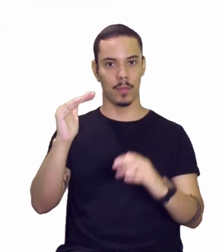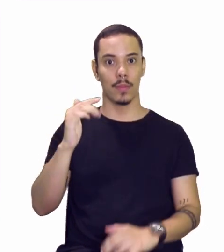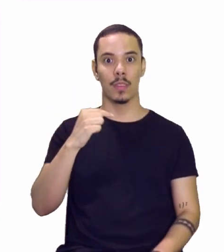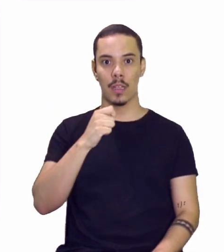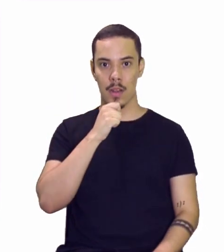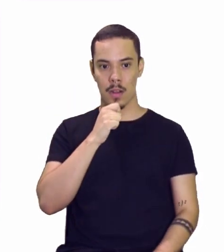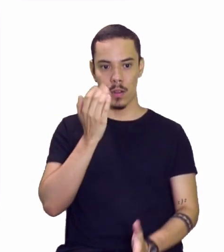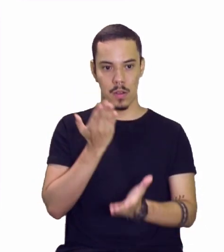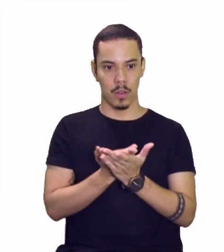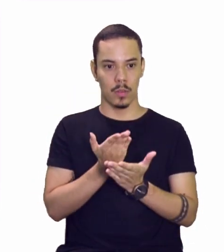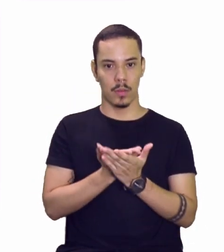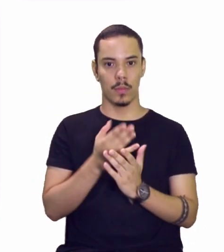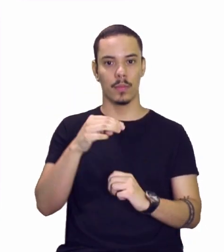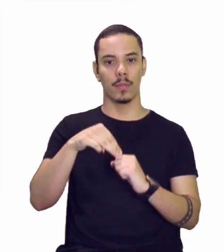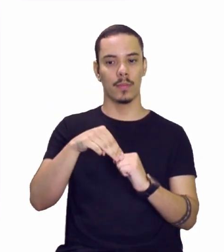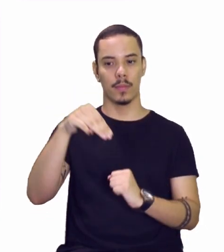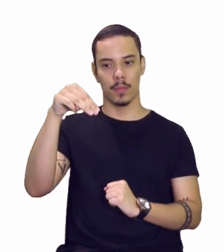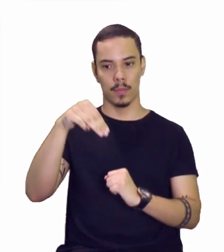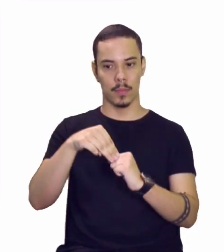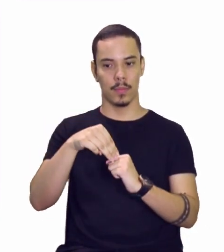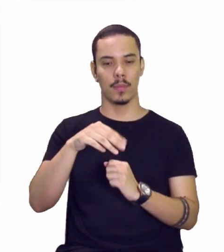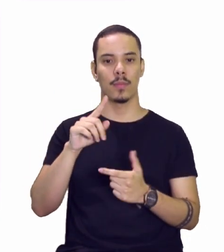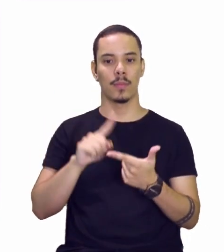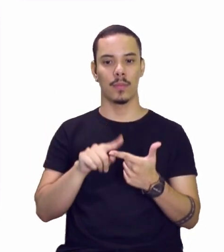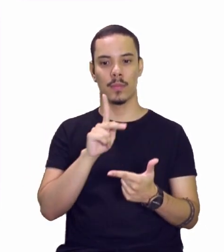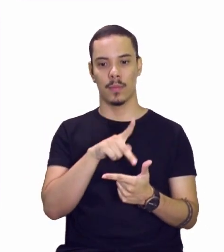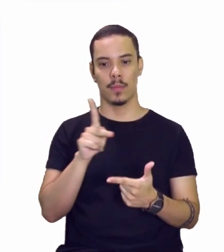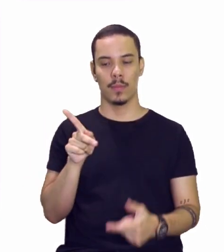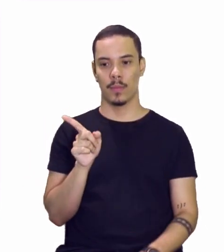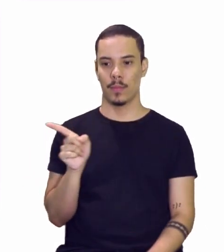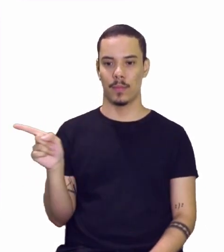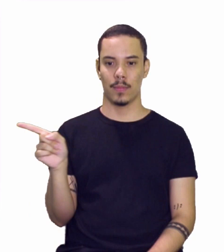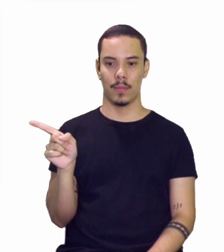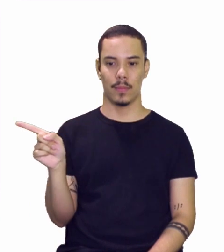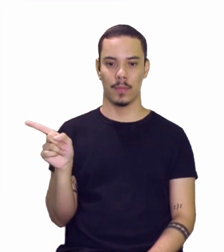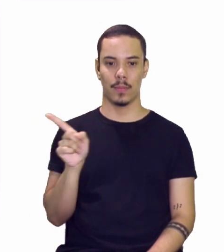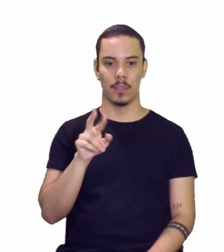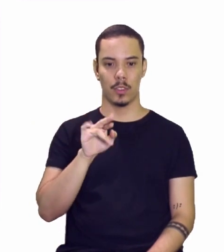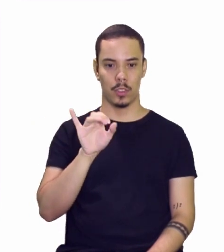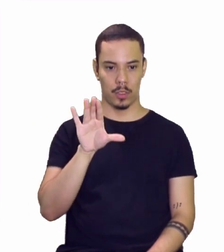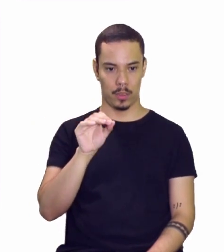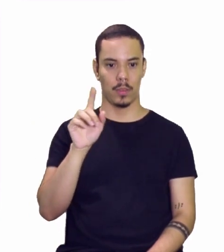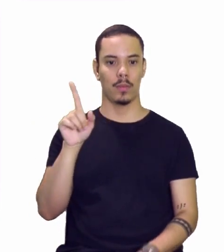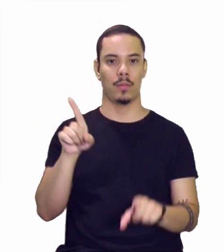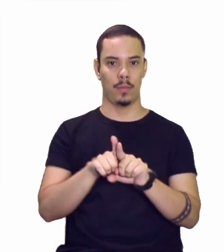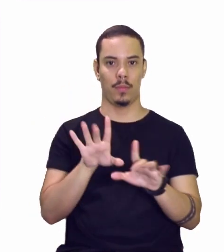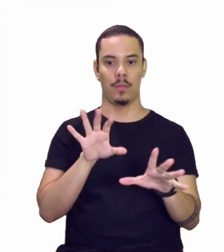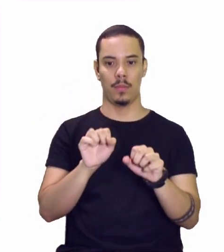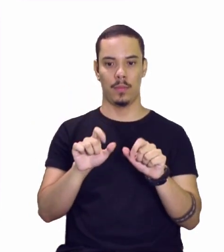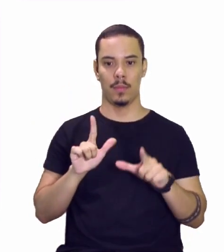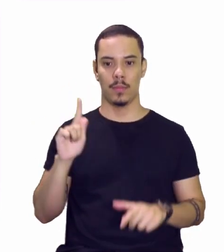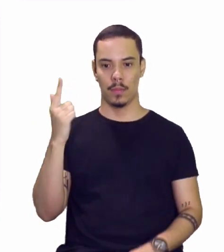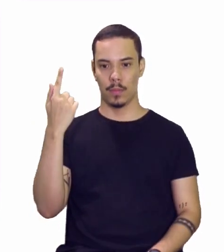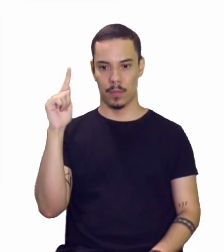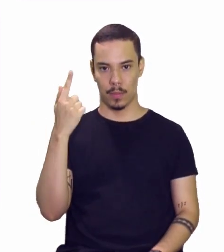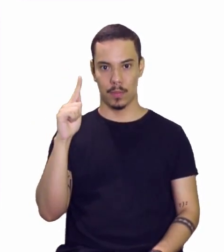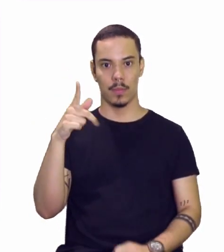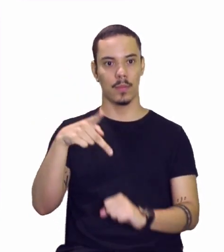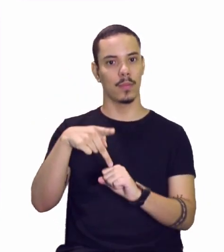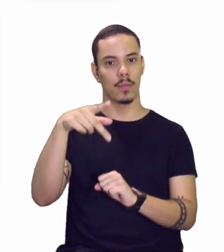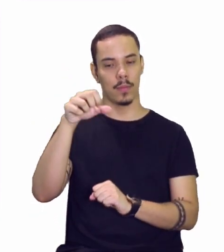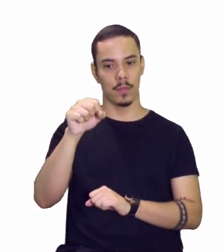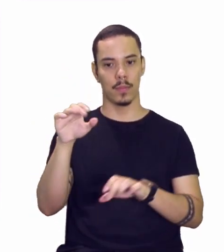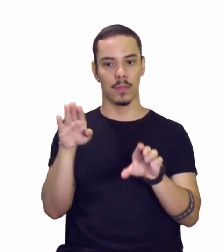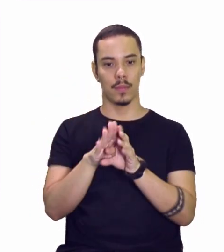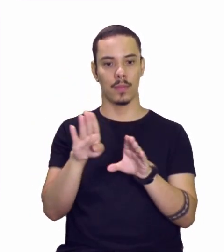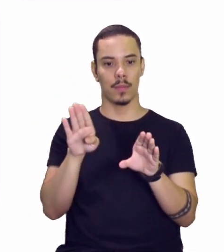mestrando. O professor Rogério Cajueiro, tá? Licenciatura também plena em geografia, especialização também